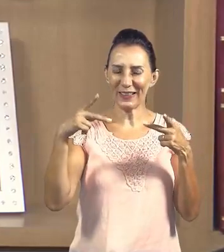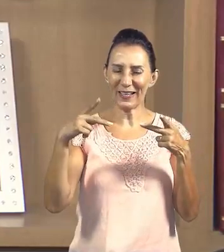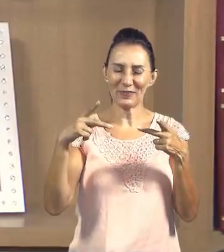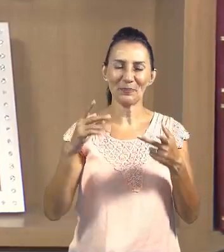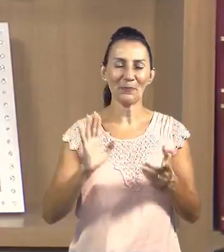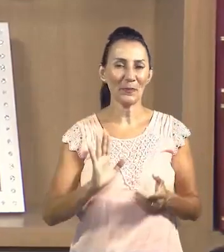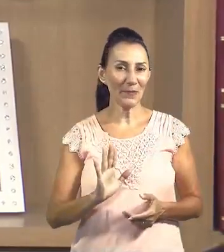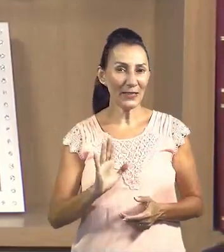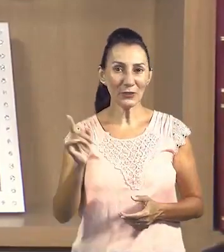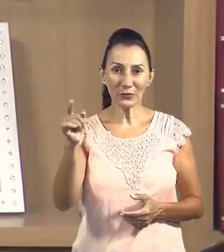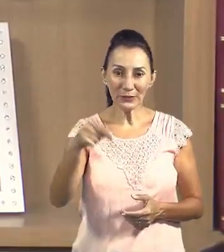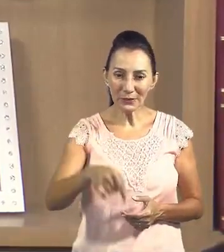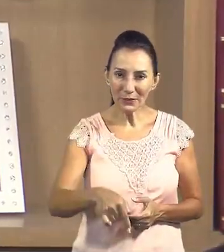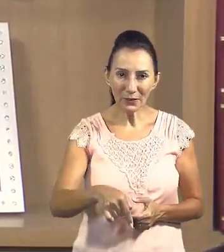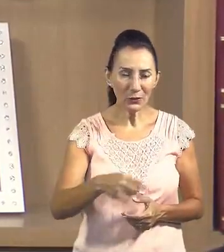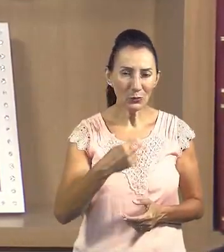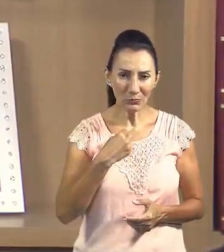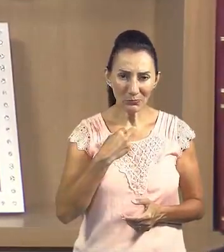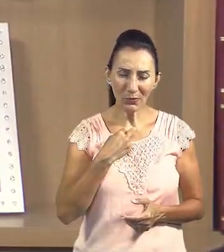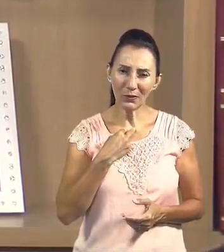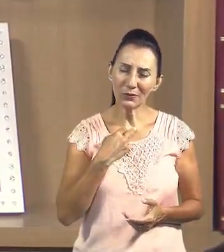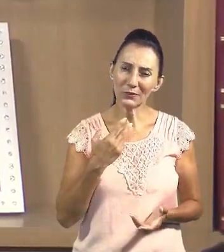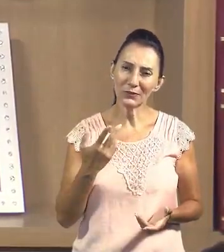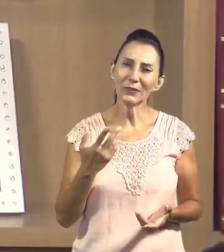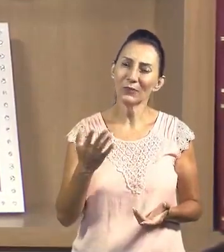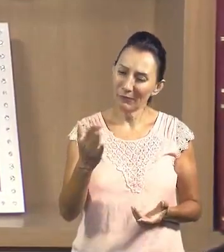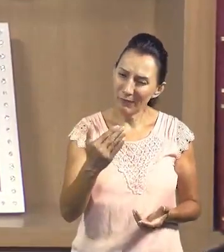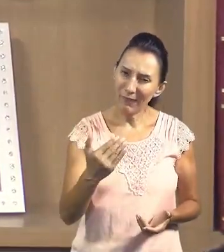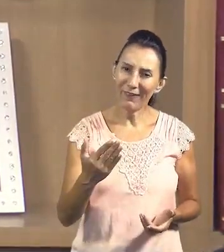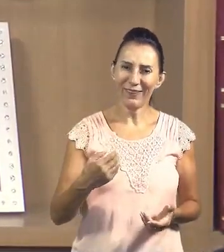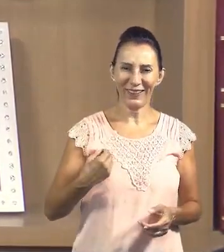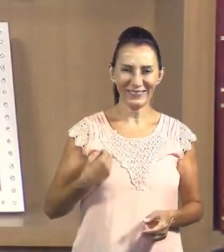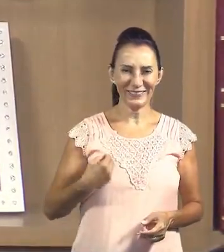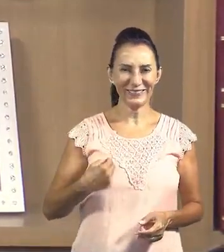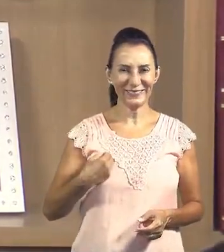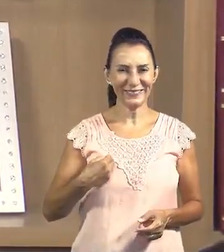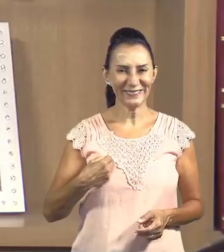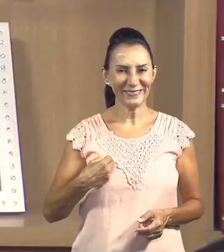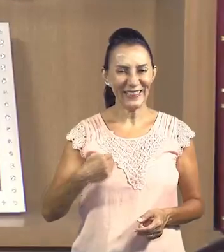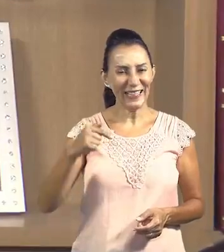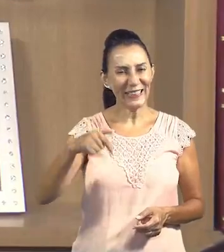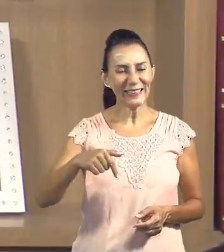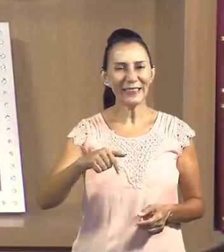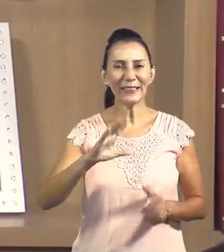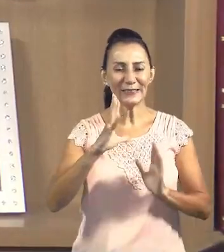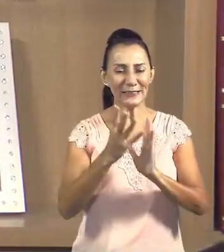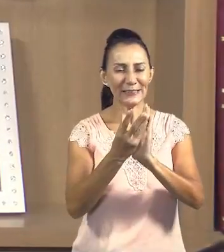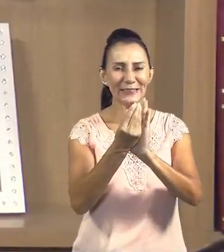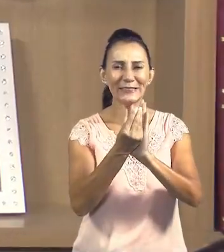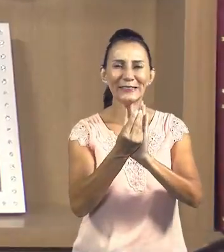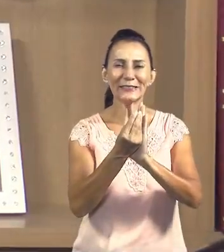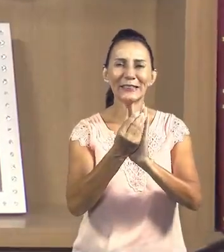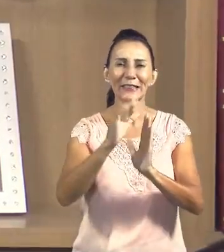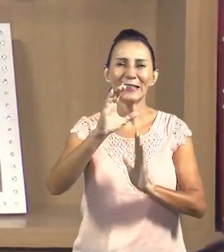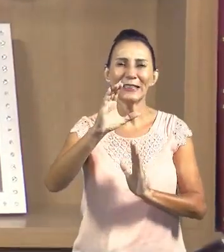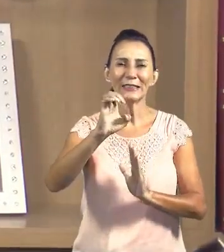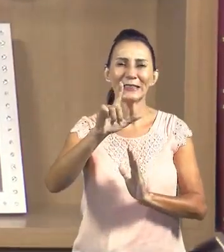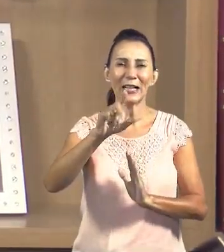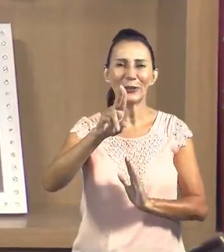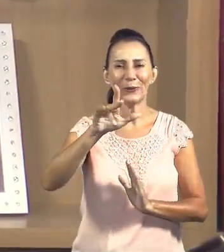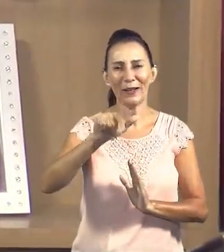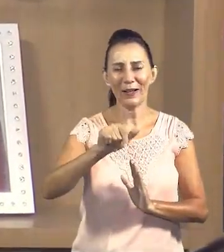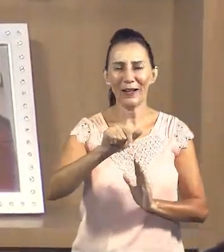não podendo vir aqui, venha participar. Temos células, mais de 100 células espalhadas por Belo